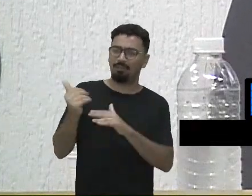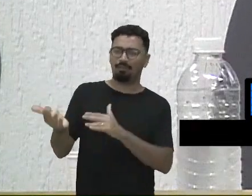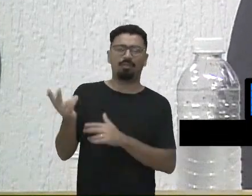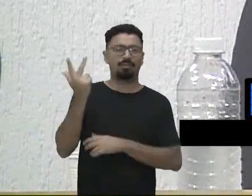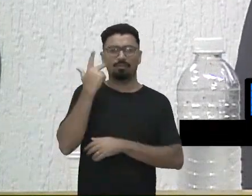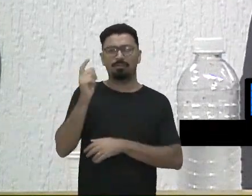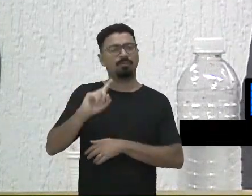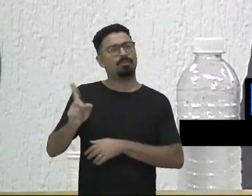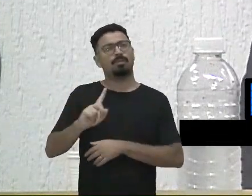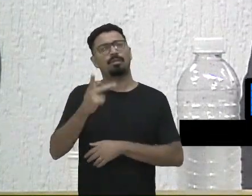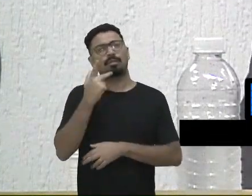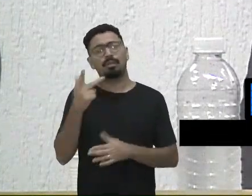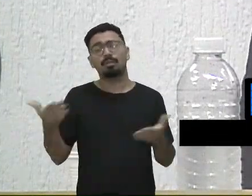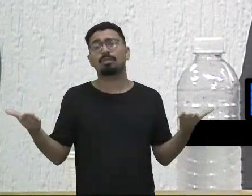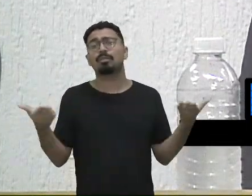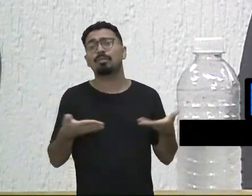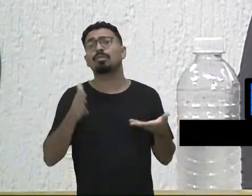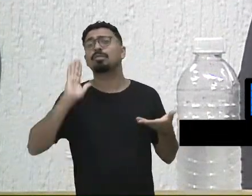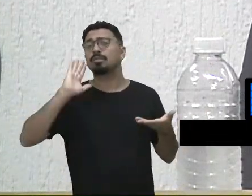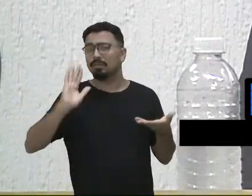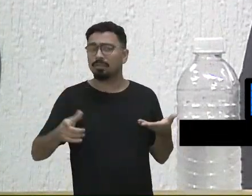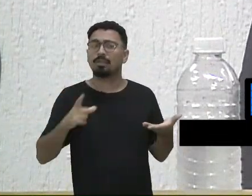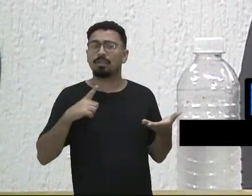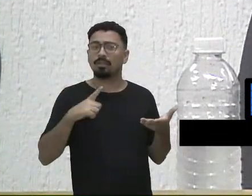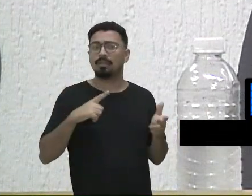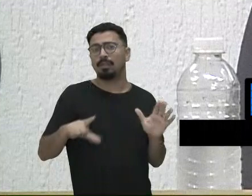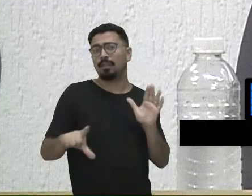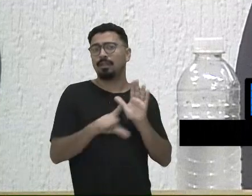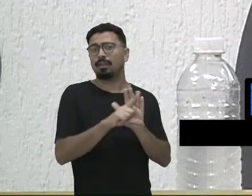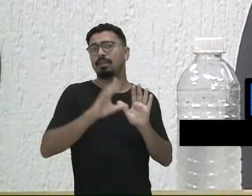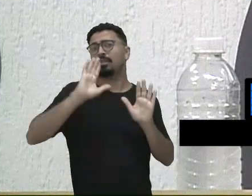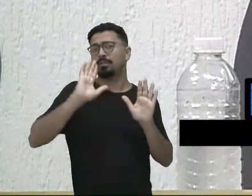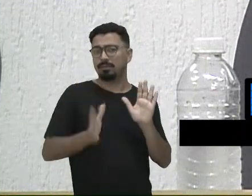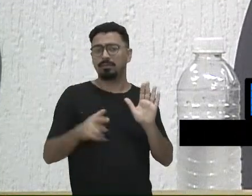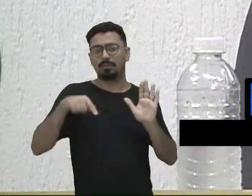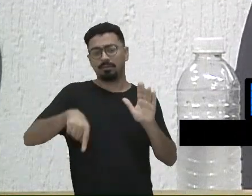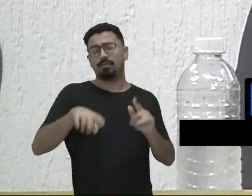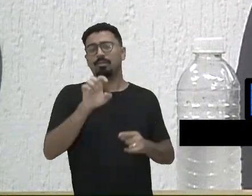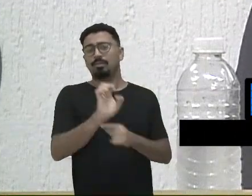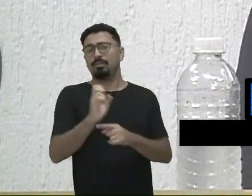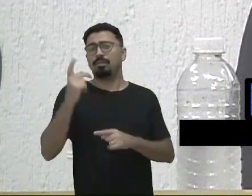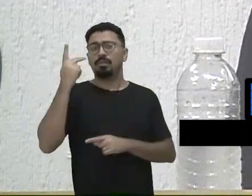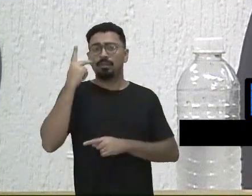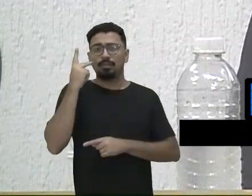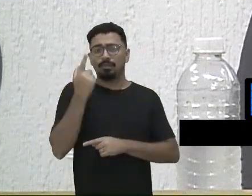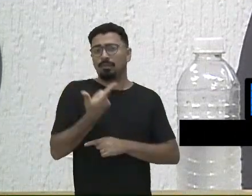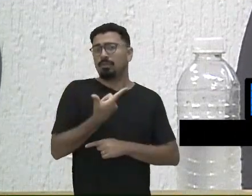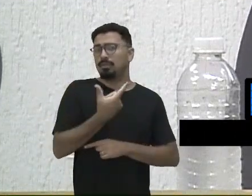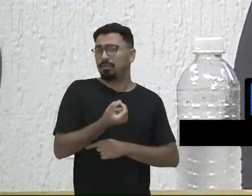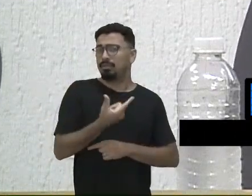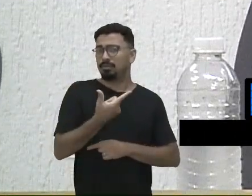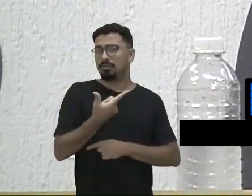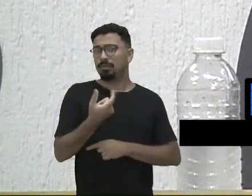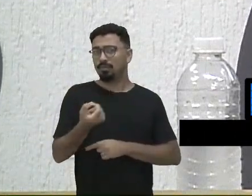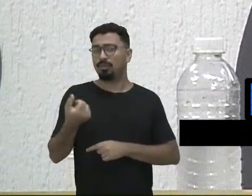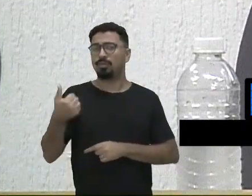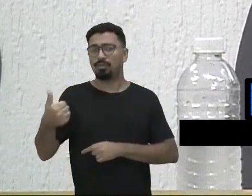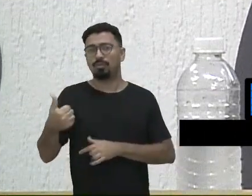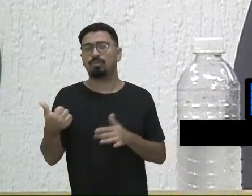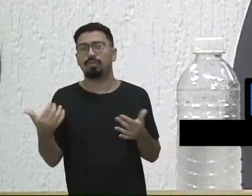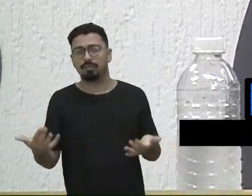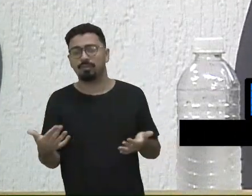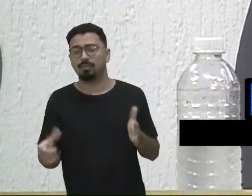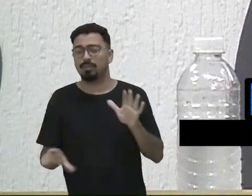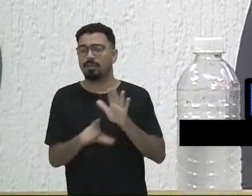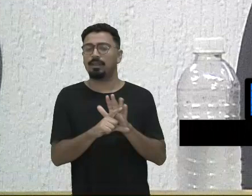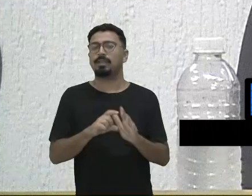falando algo que está hoje já tipificado na lei. E no estado de São Paulo, desde 2001, no caso, que nós temos a lei